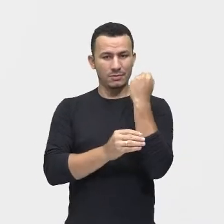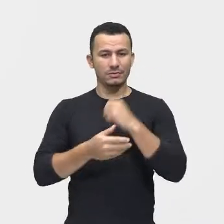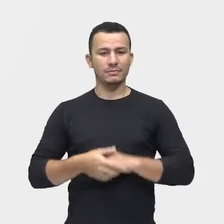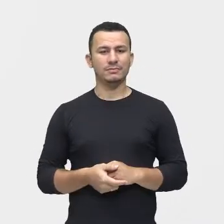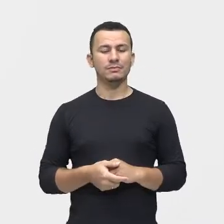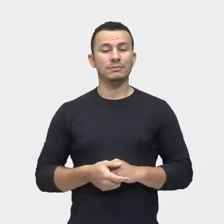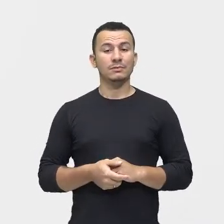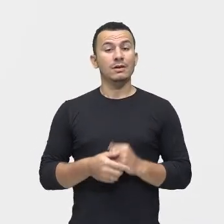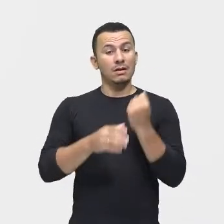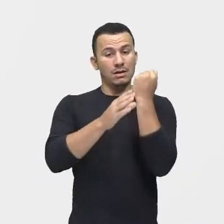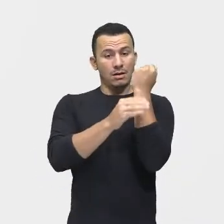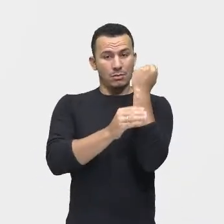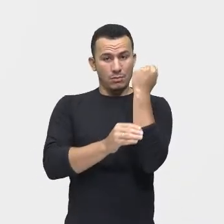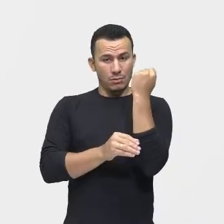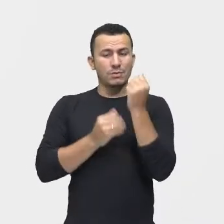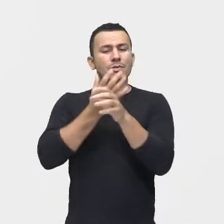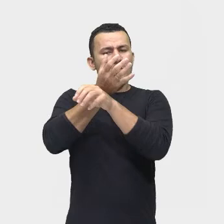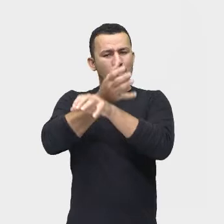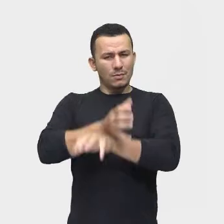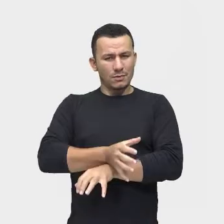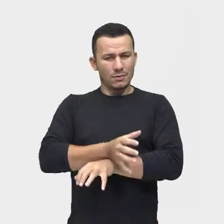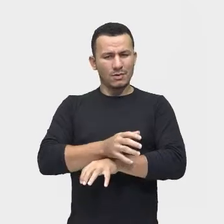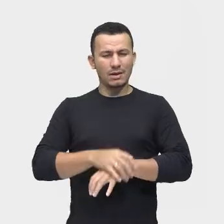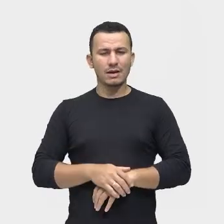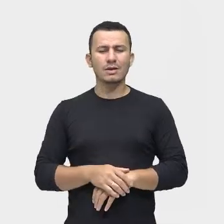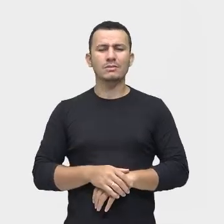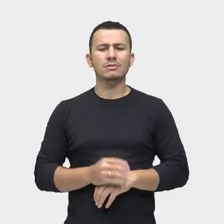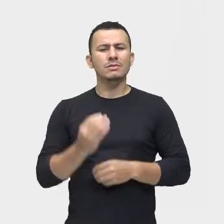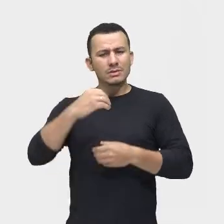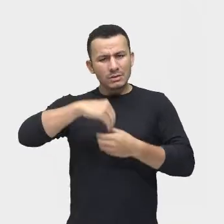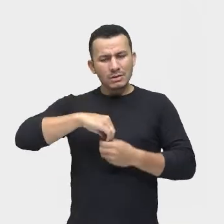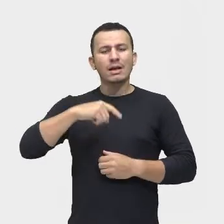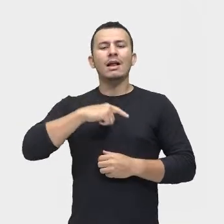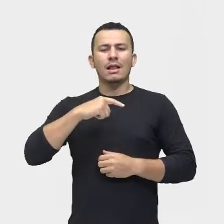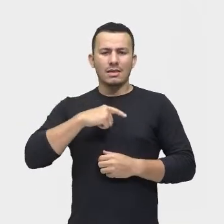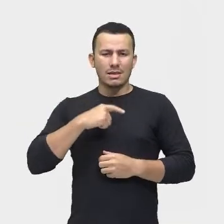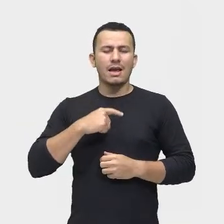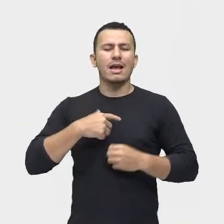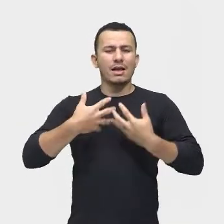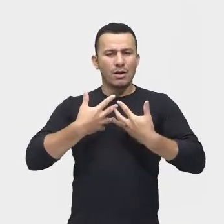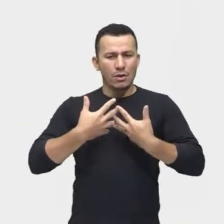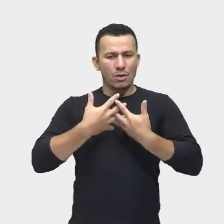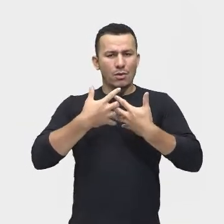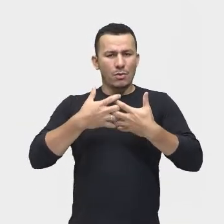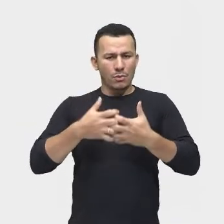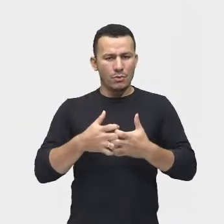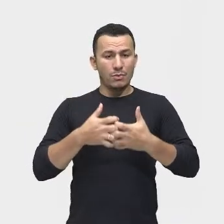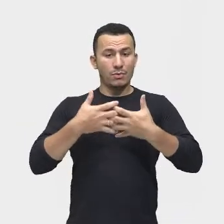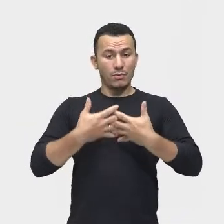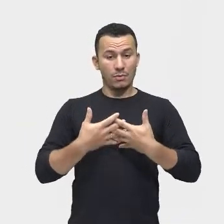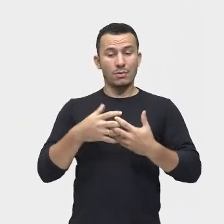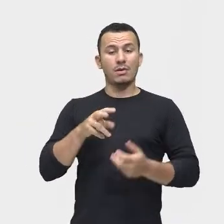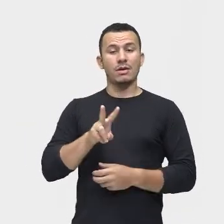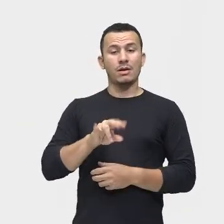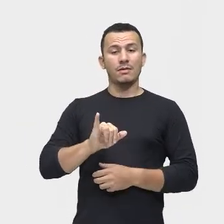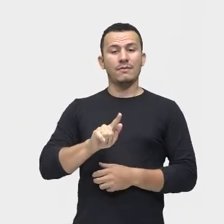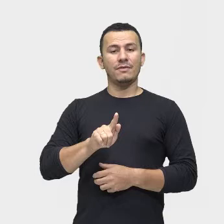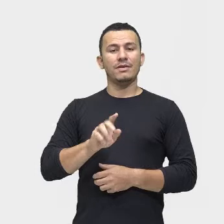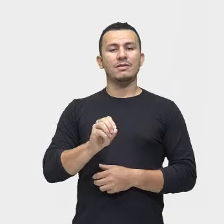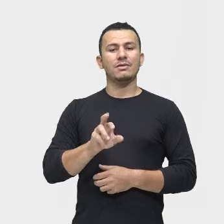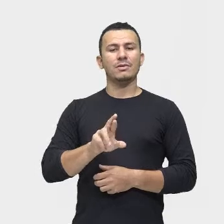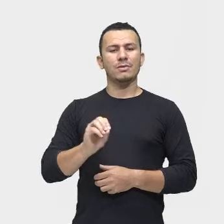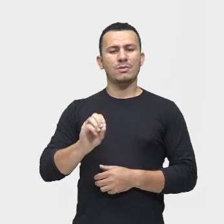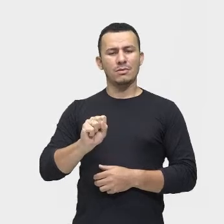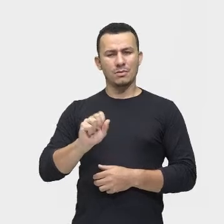Músculo estriado esquelético. Possuem contração vigorosa e